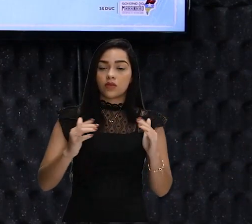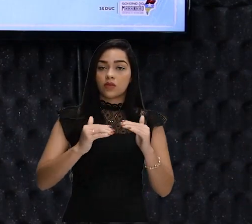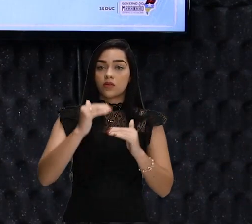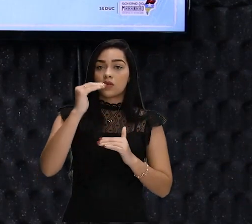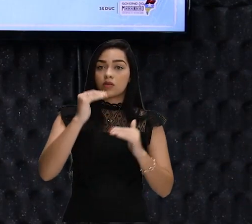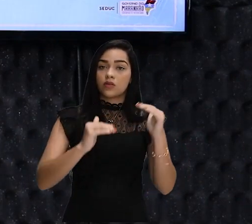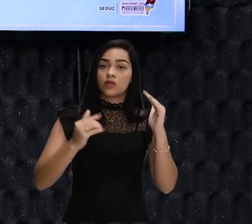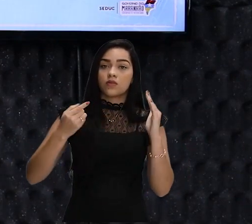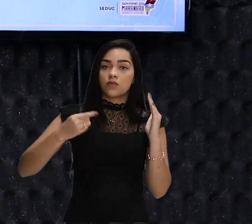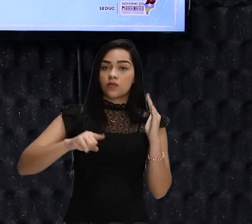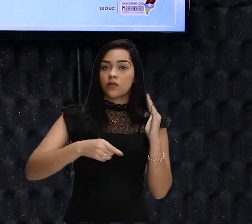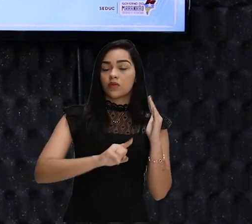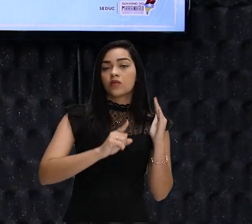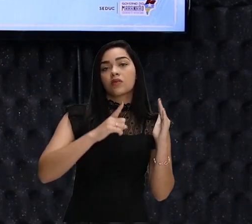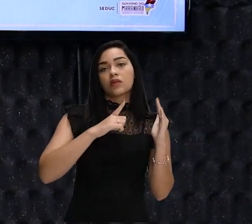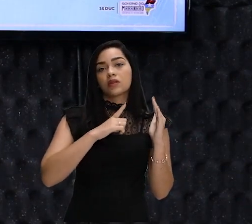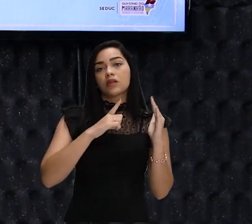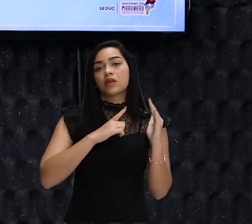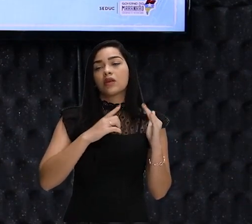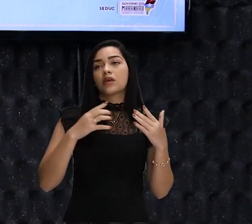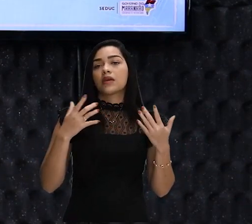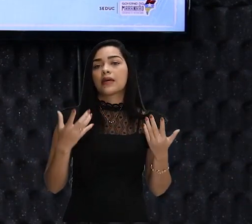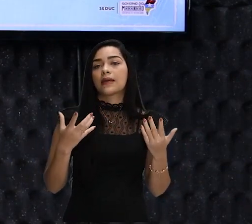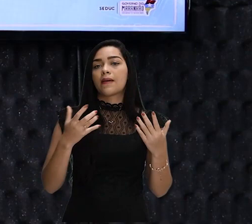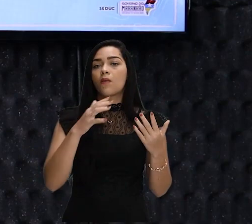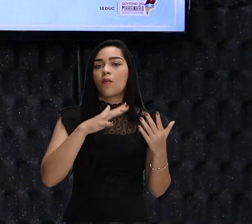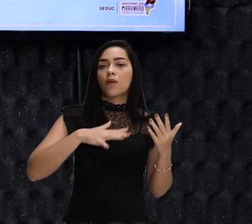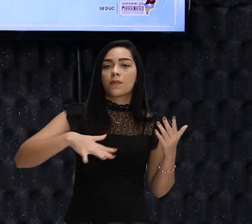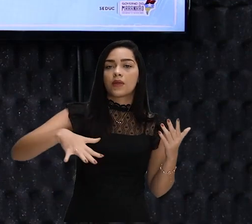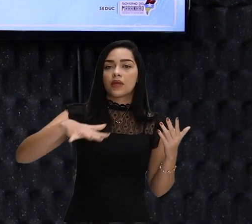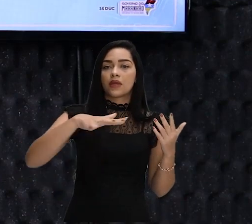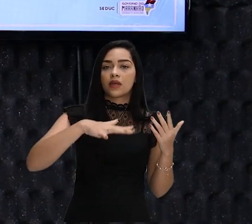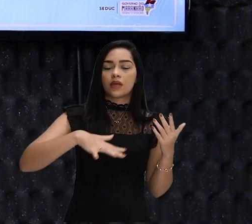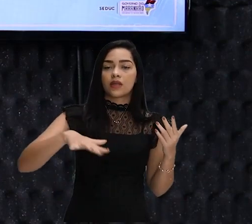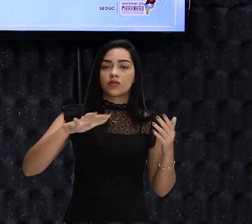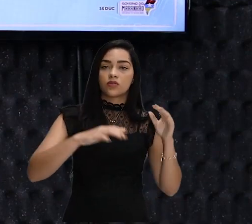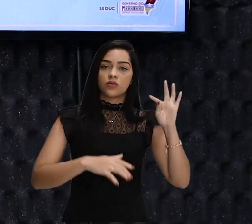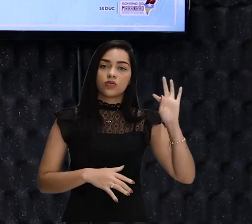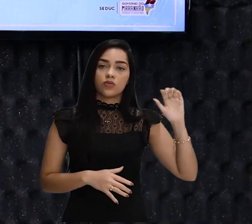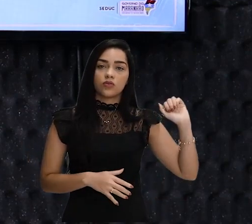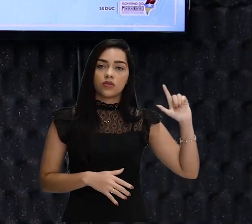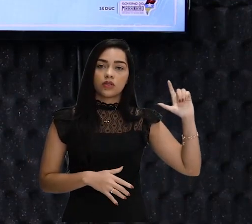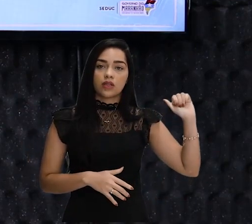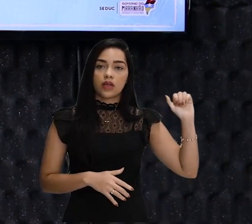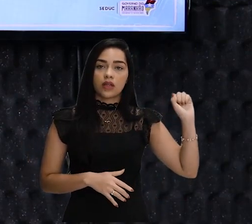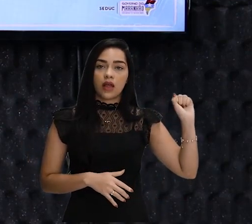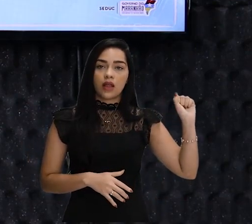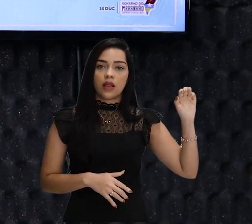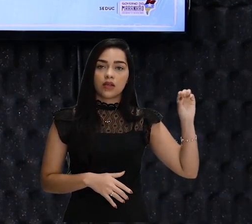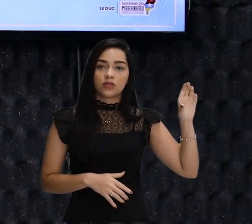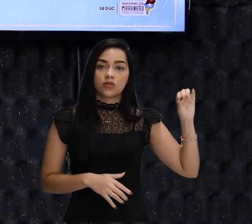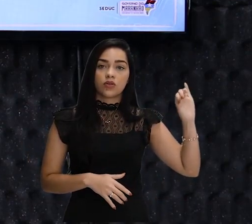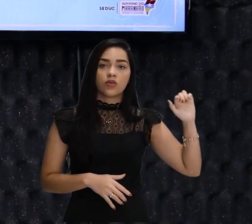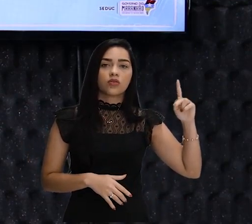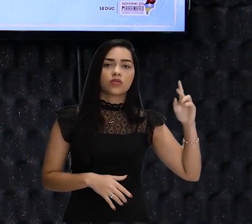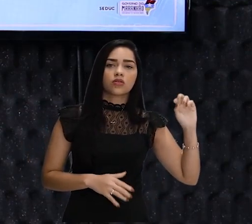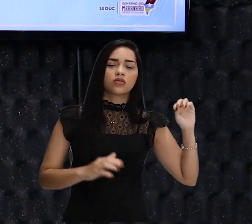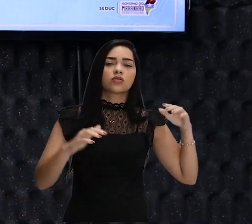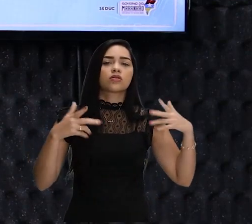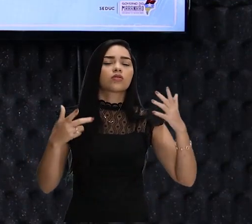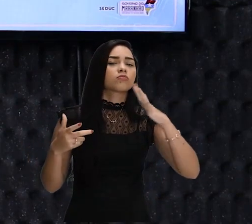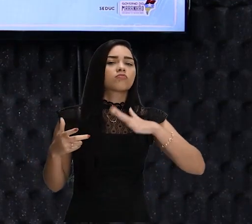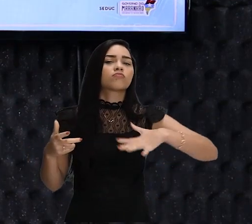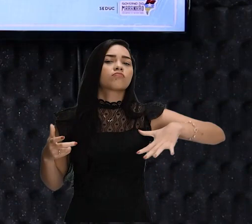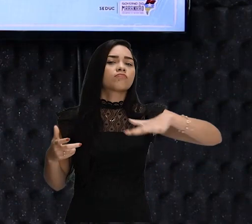de profundidade, eu vou ter ali um ambiente do talassociclo. Quais são os ambientes do talassociclo, né? As